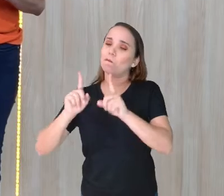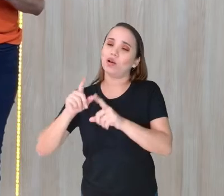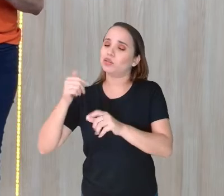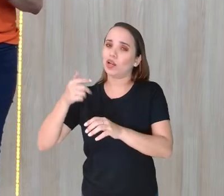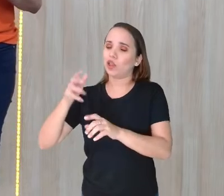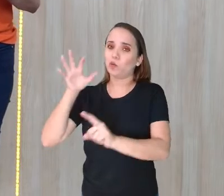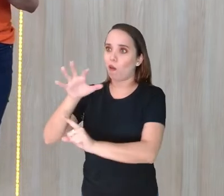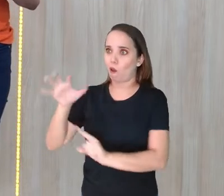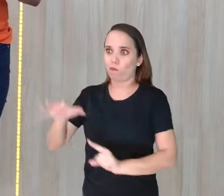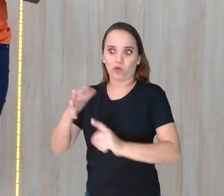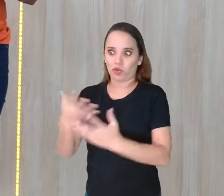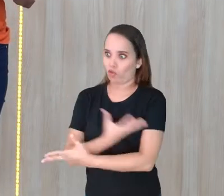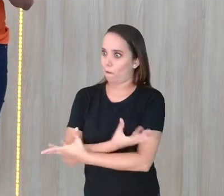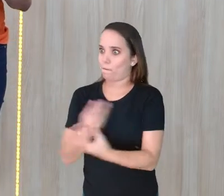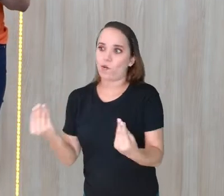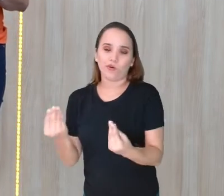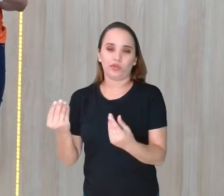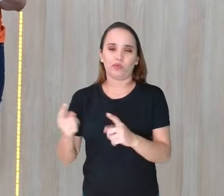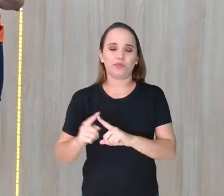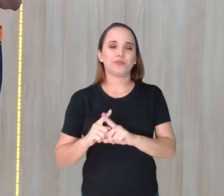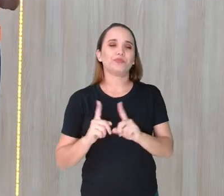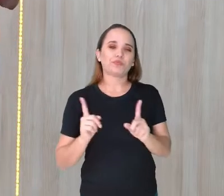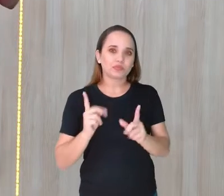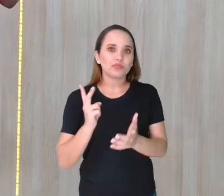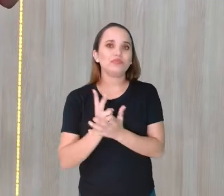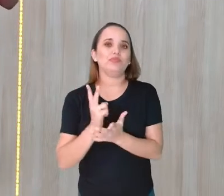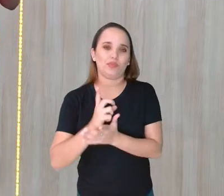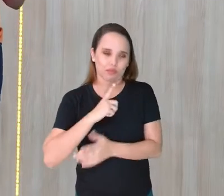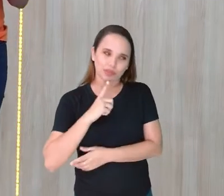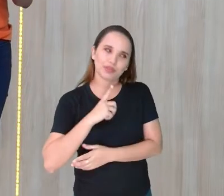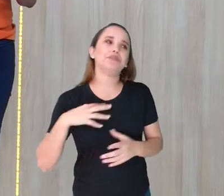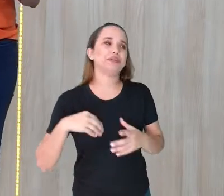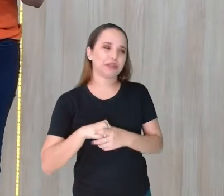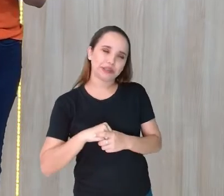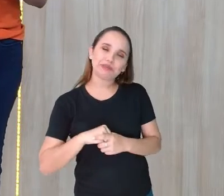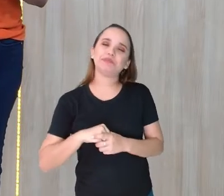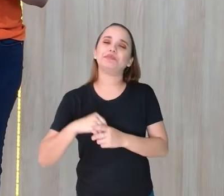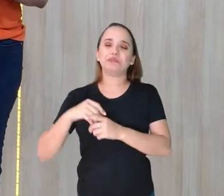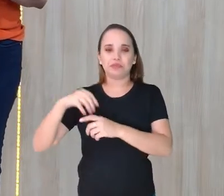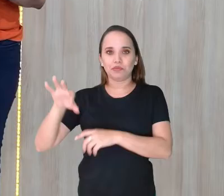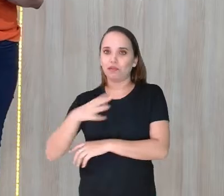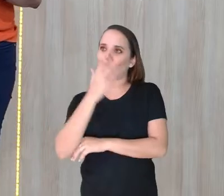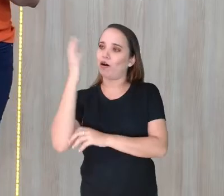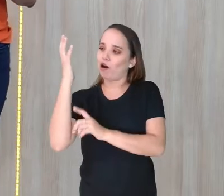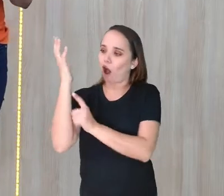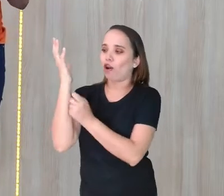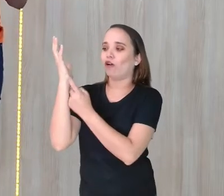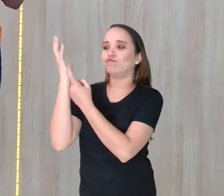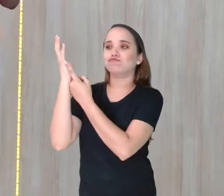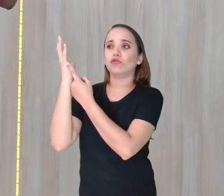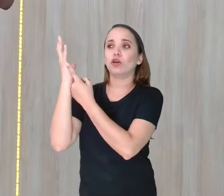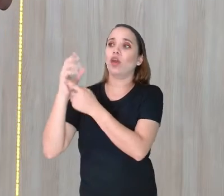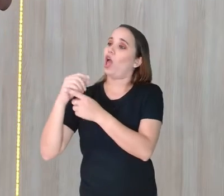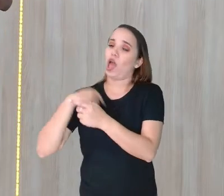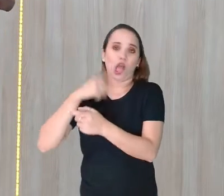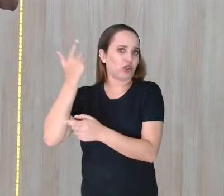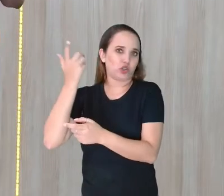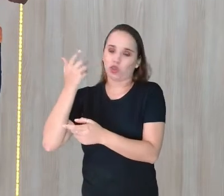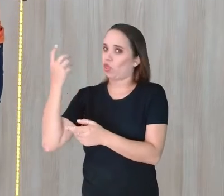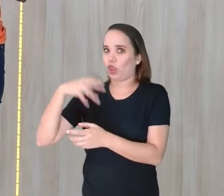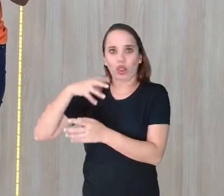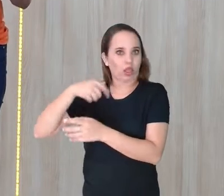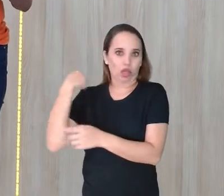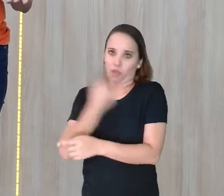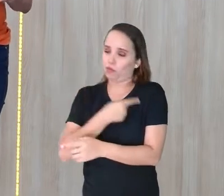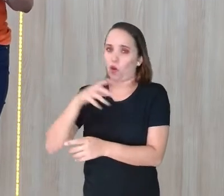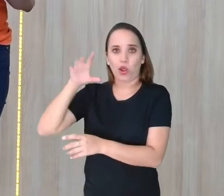cravo até. Então sempre tem lagarta lá. E a gente não tira e ela não destrói. E